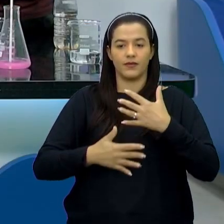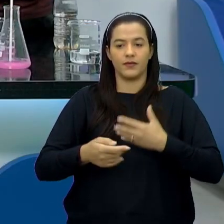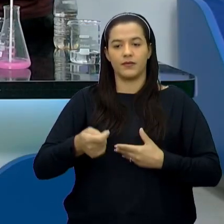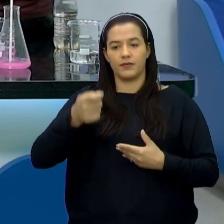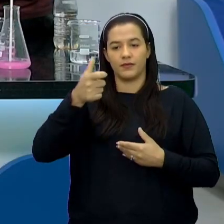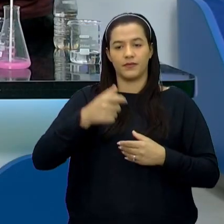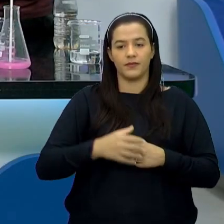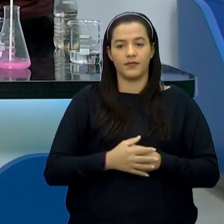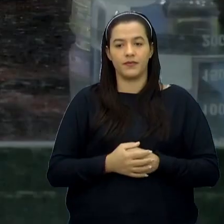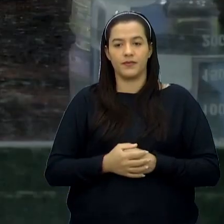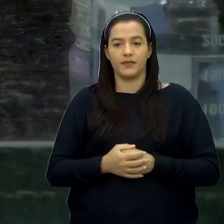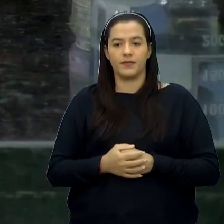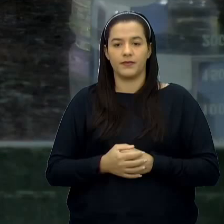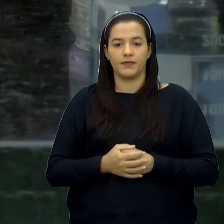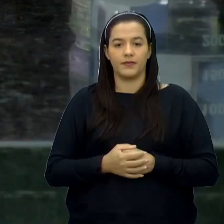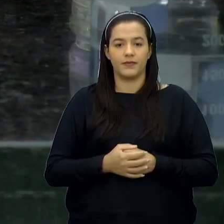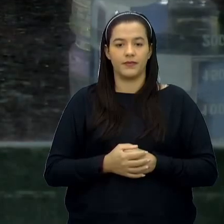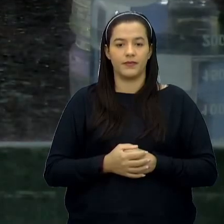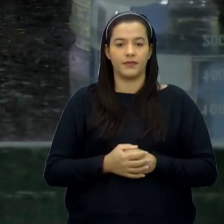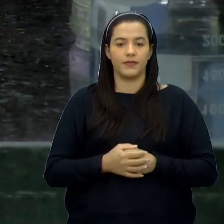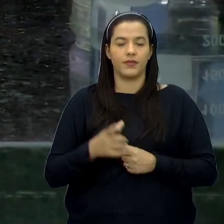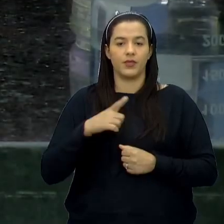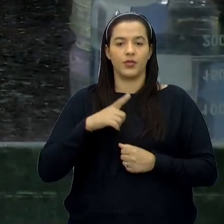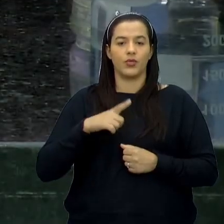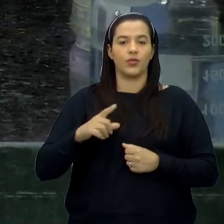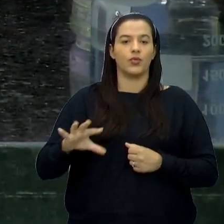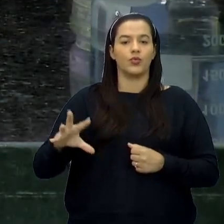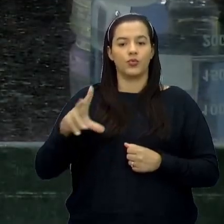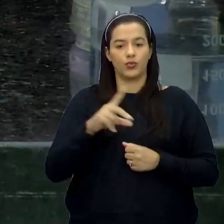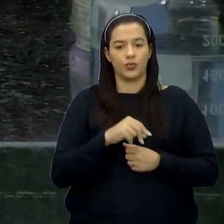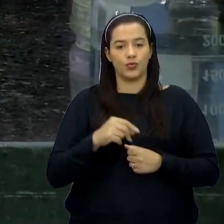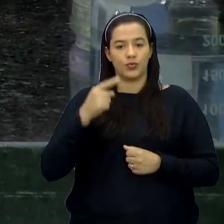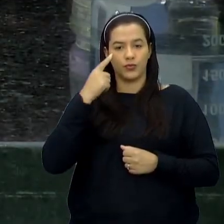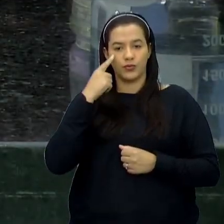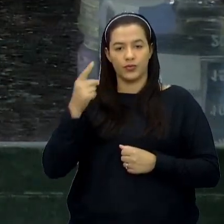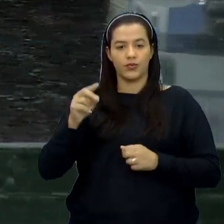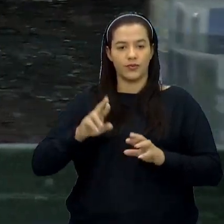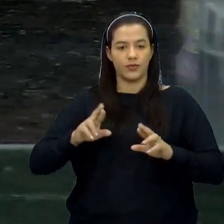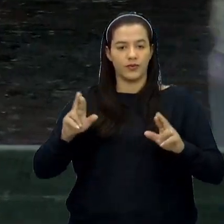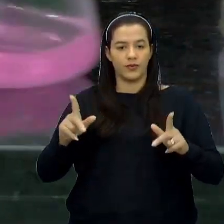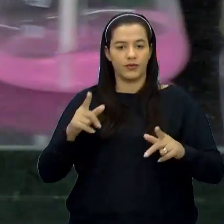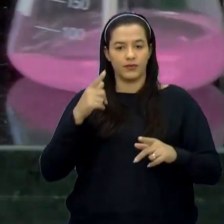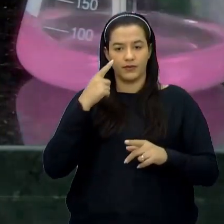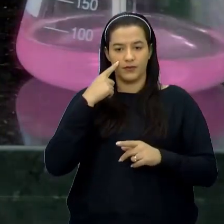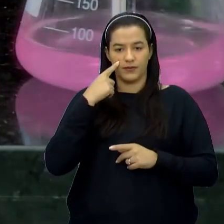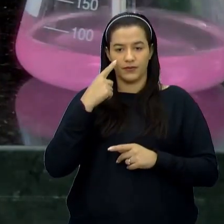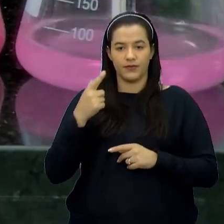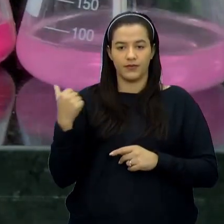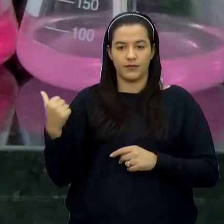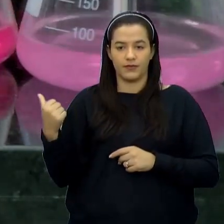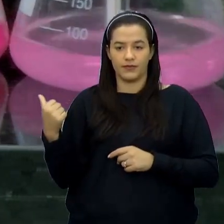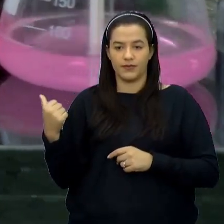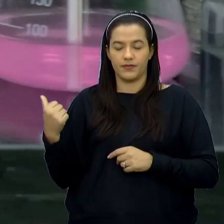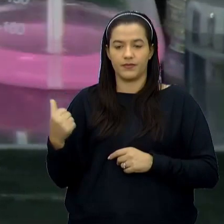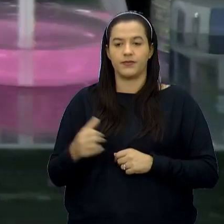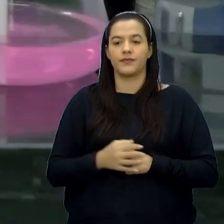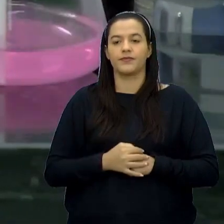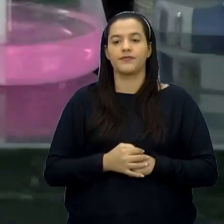transparente. Eu acredito que não ficará totalmente transparente, mas você já vê a diferença aqui, né?